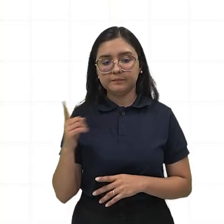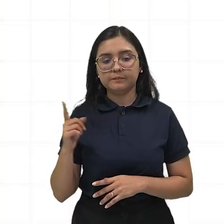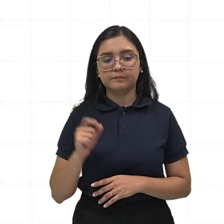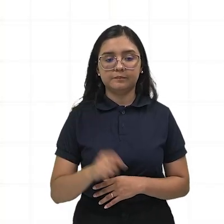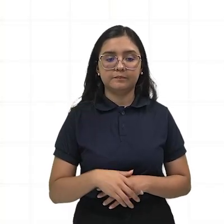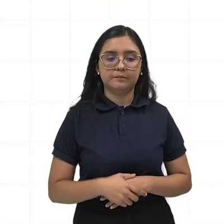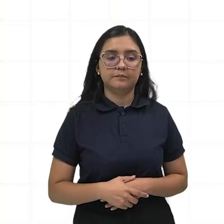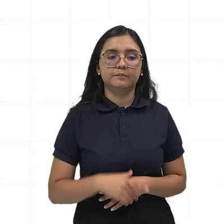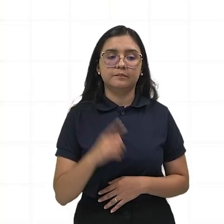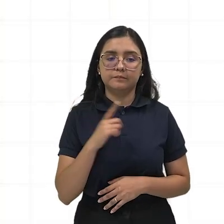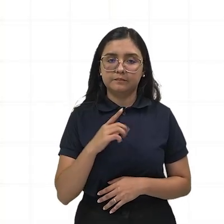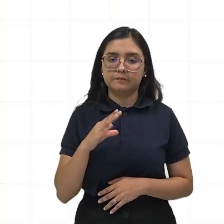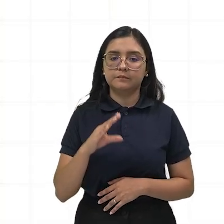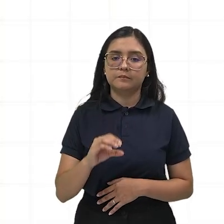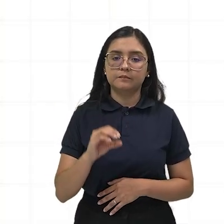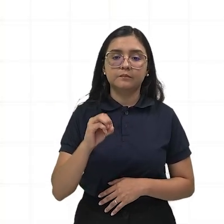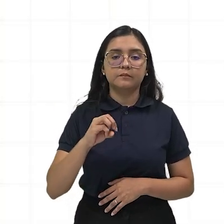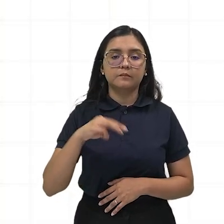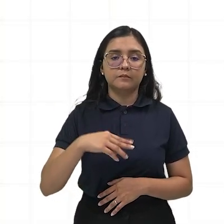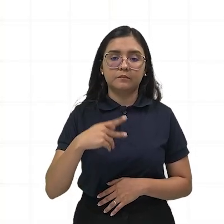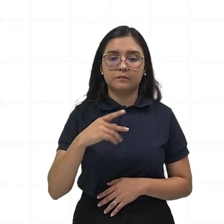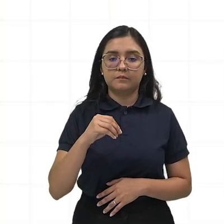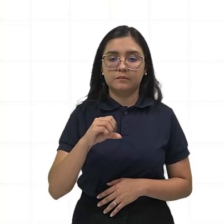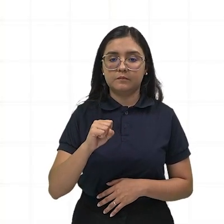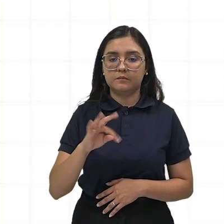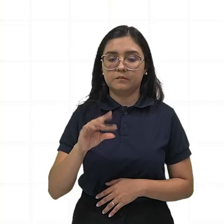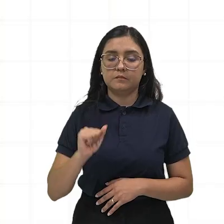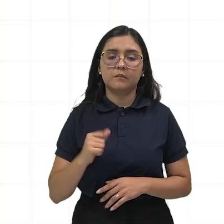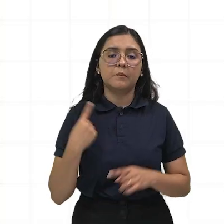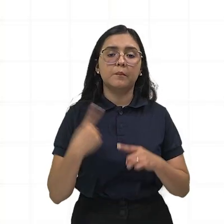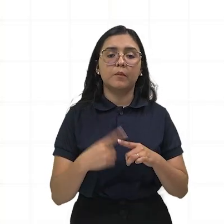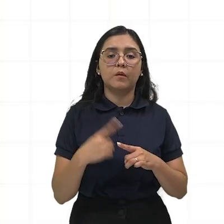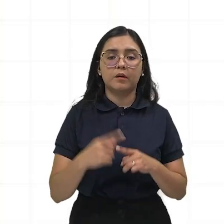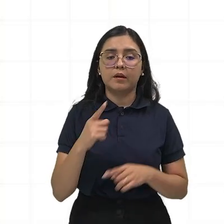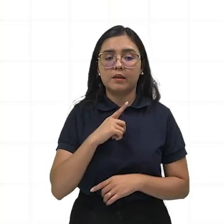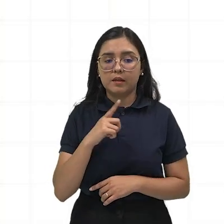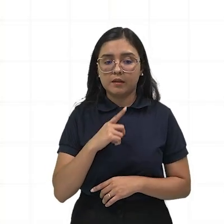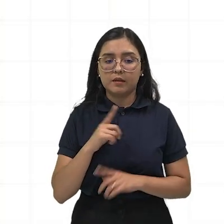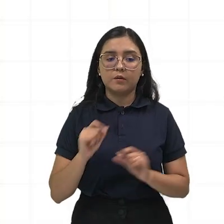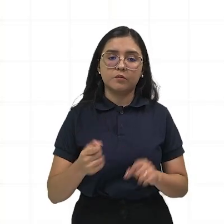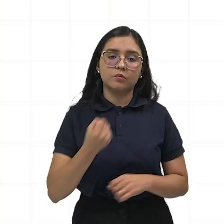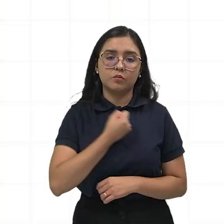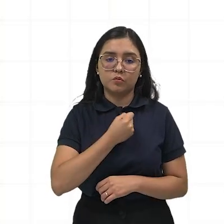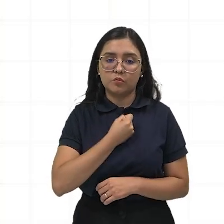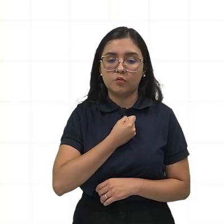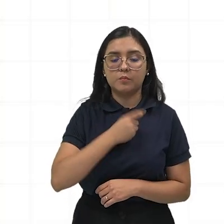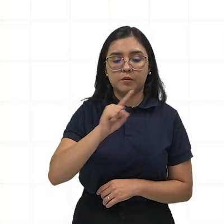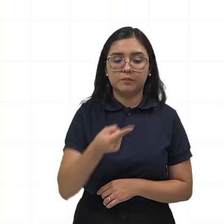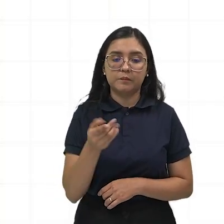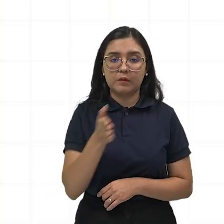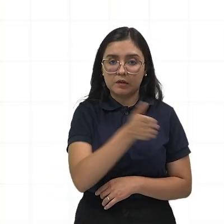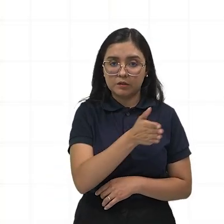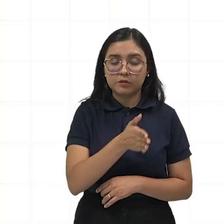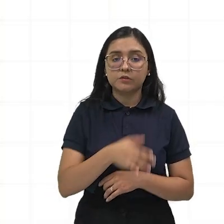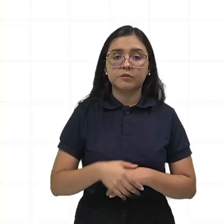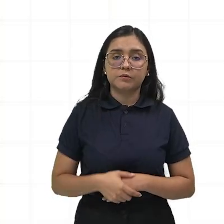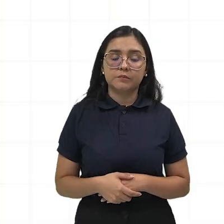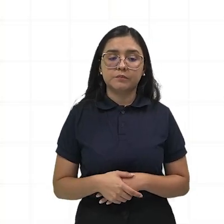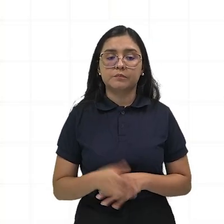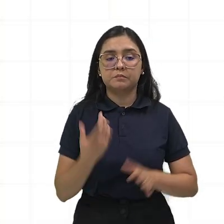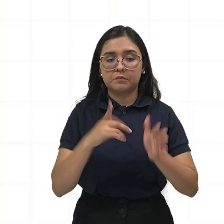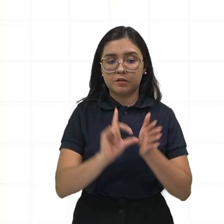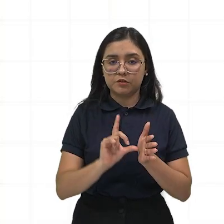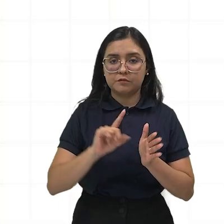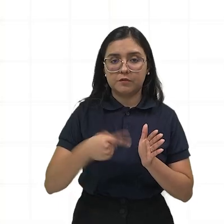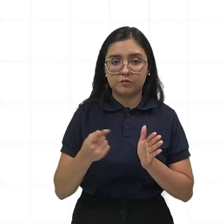dízima ela é composta, por quê? Porque ela tem parte inteira, que é o que vem antes da vírgula, tá aqui,